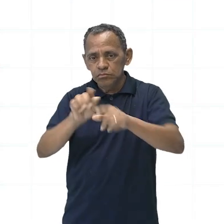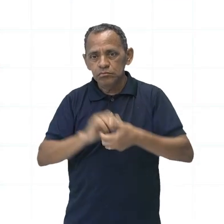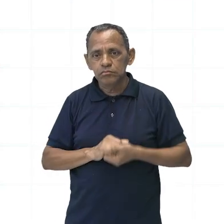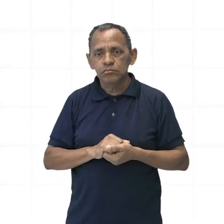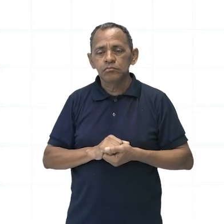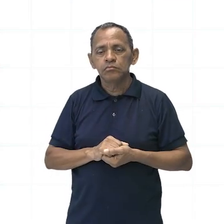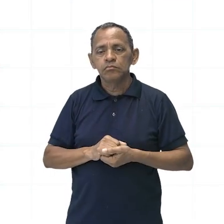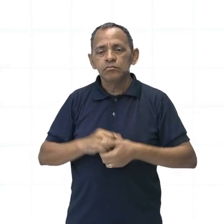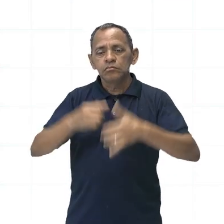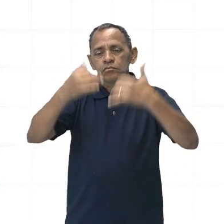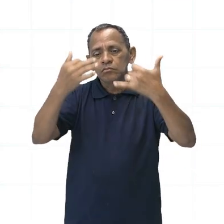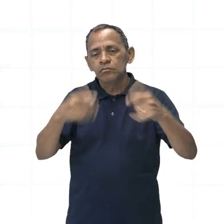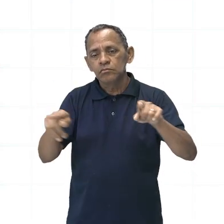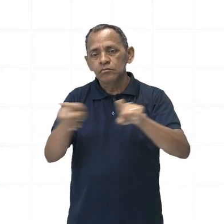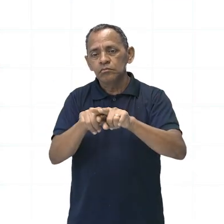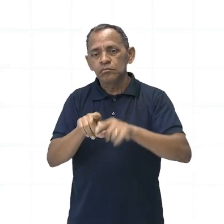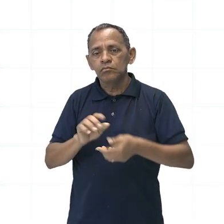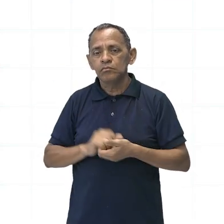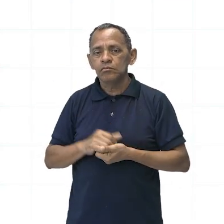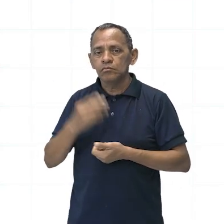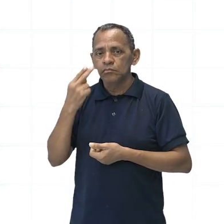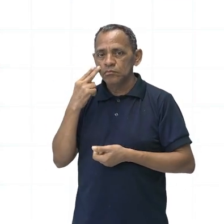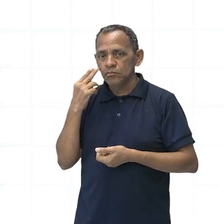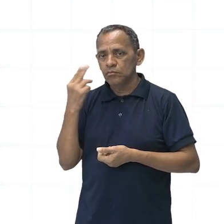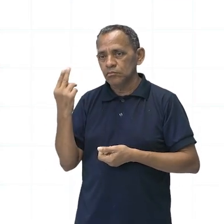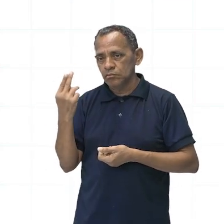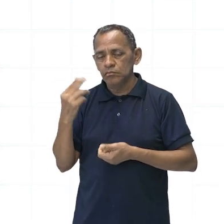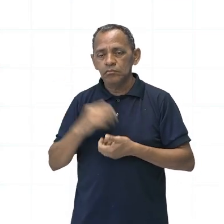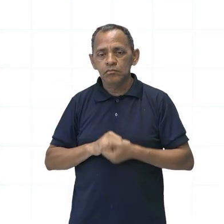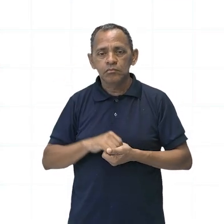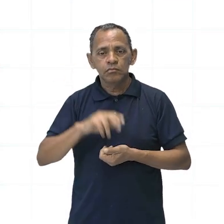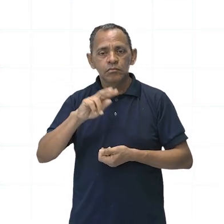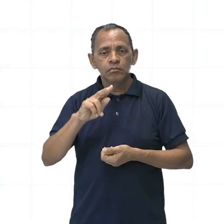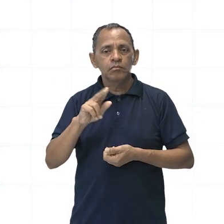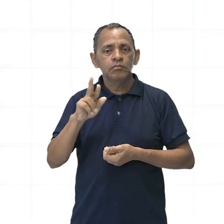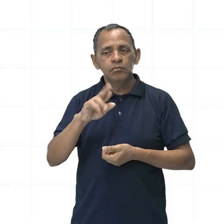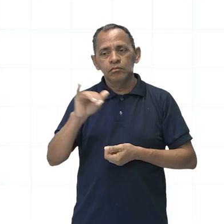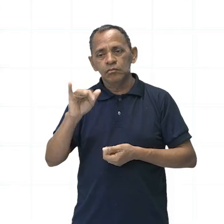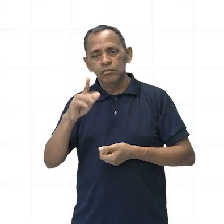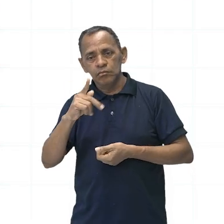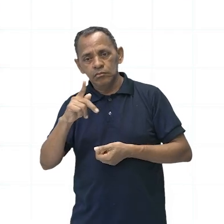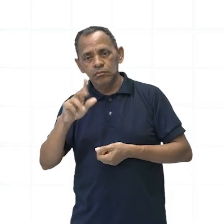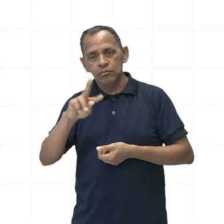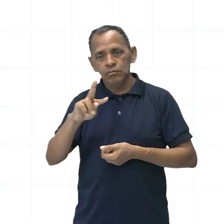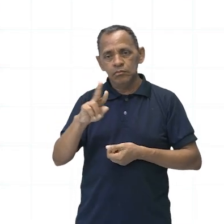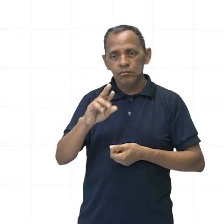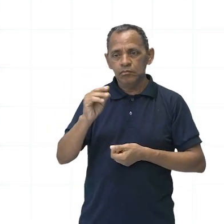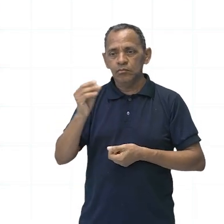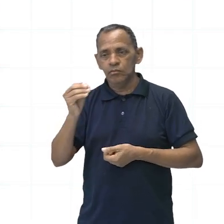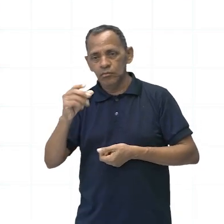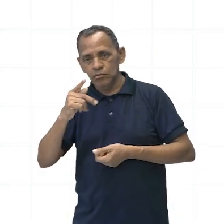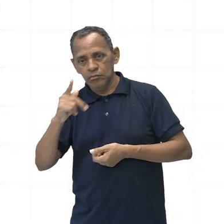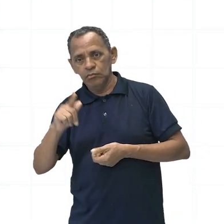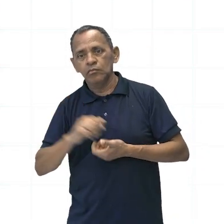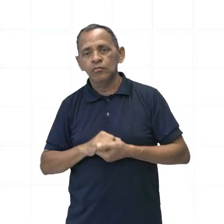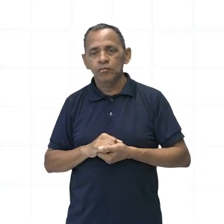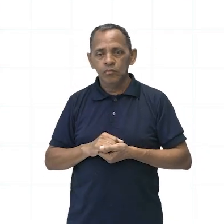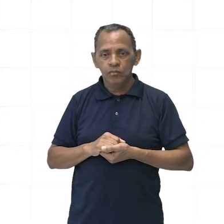em Manaus. Em Manaus, há 4 décadas, essa cultura urbana revelou grandes talentos do